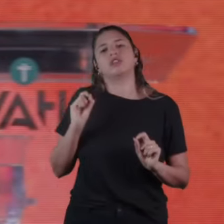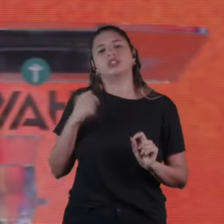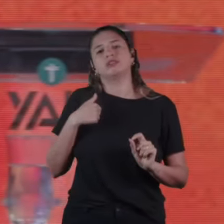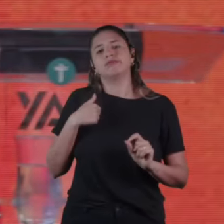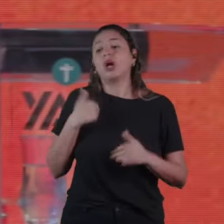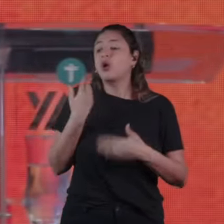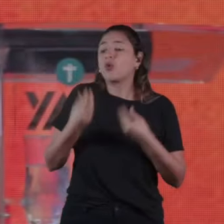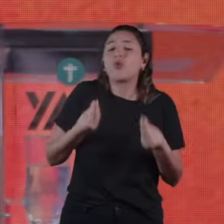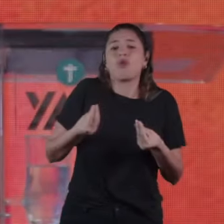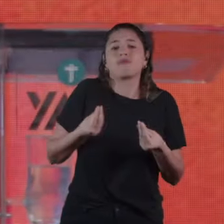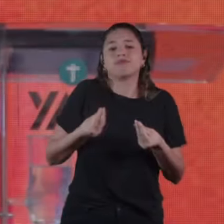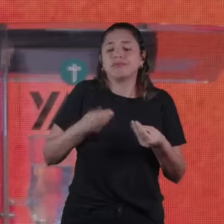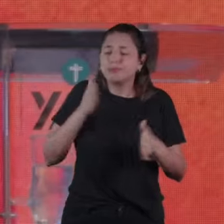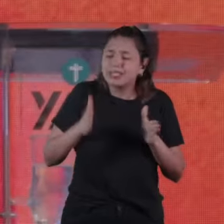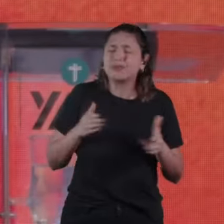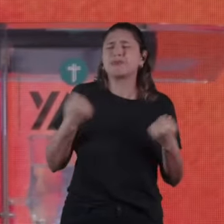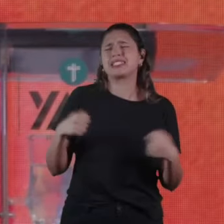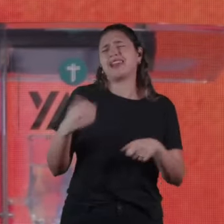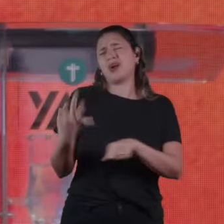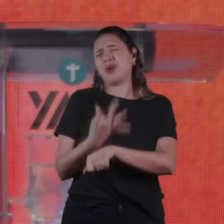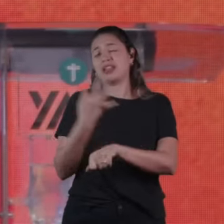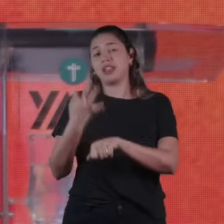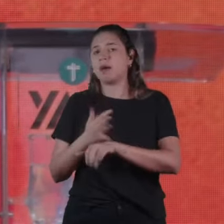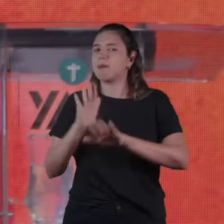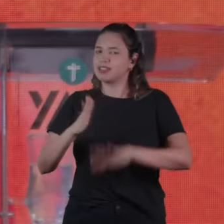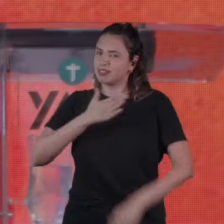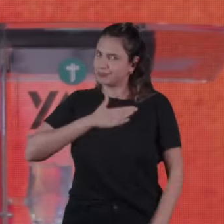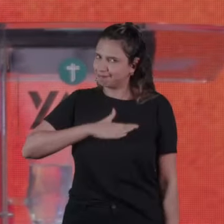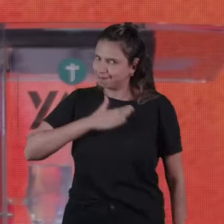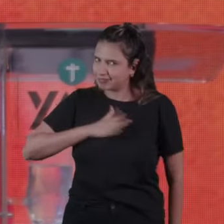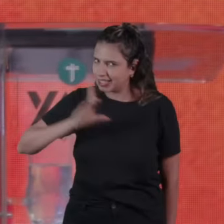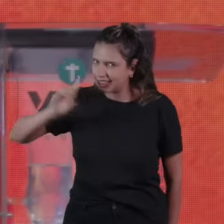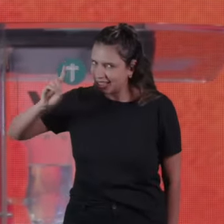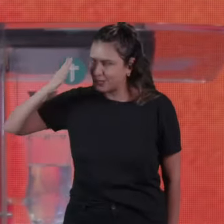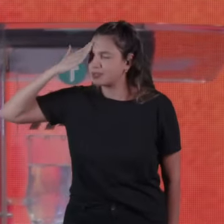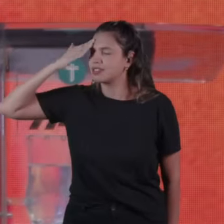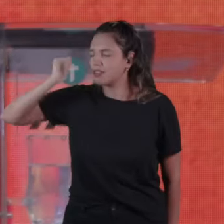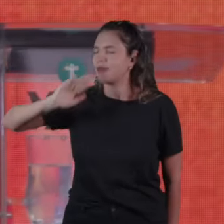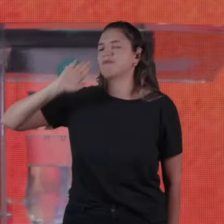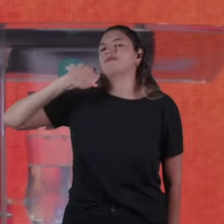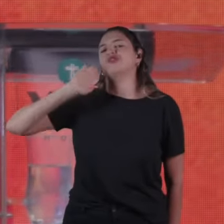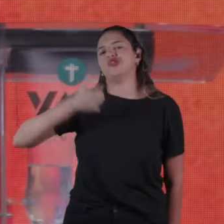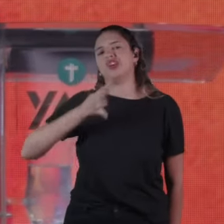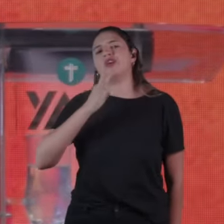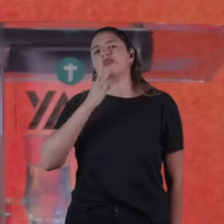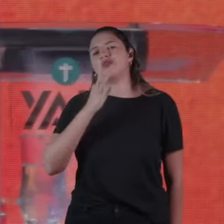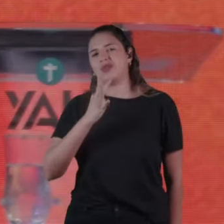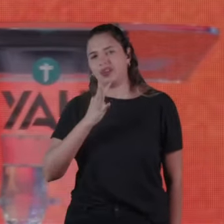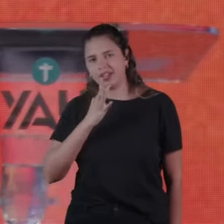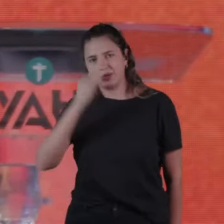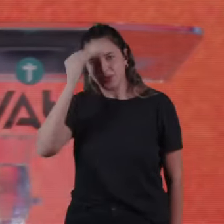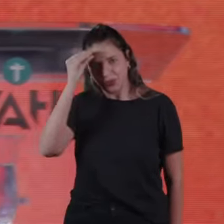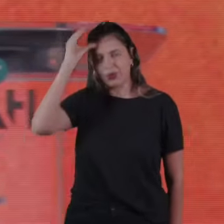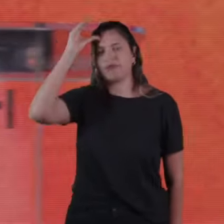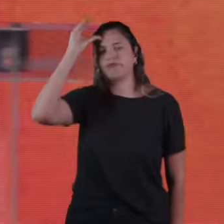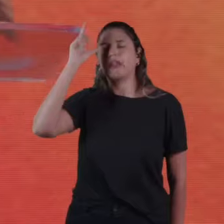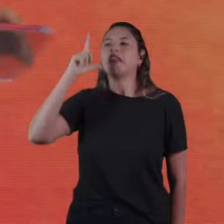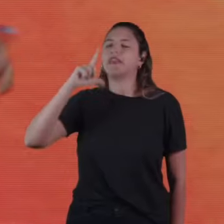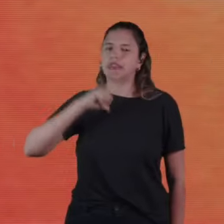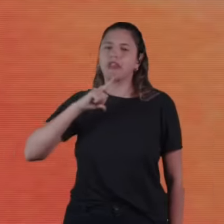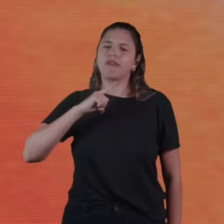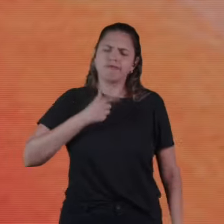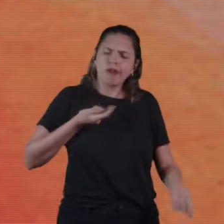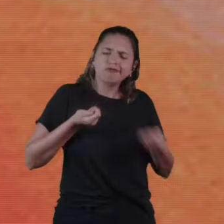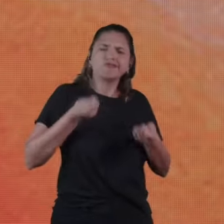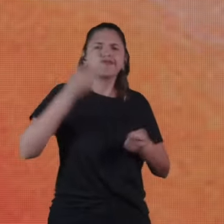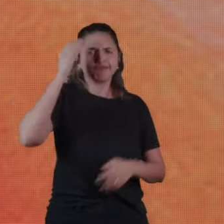das coisas, mas fique tranquilo, Deus sabe, conhece e tem sabedoria para administrar